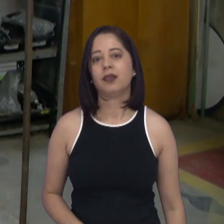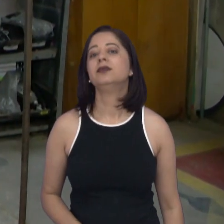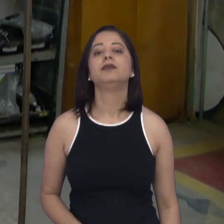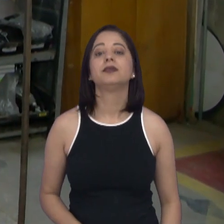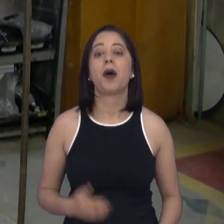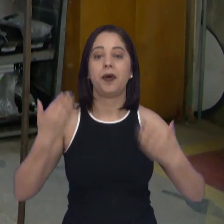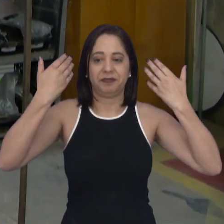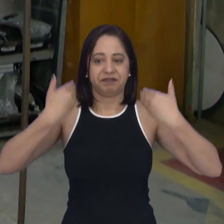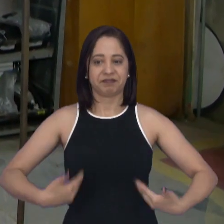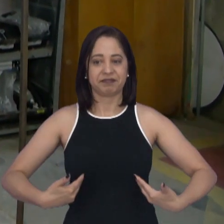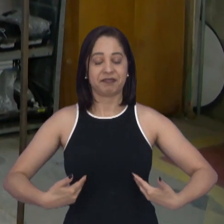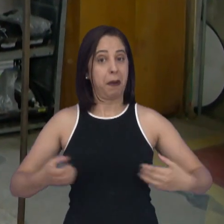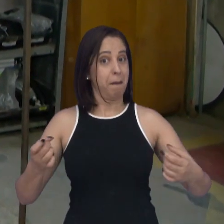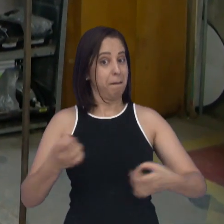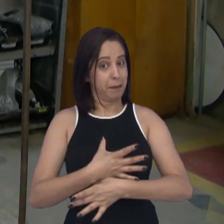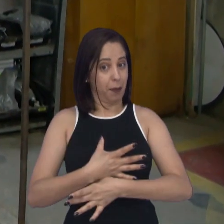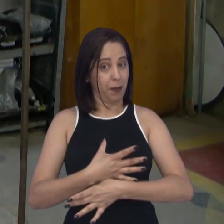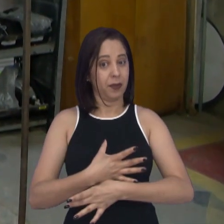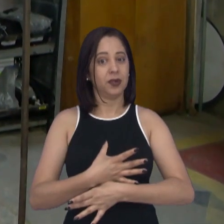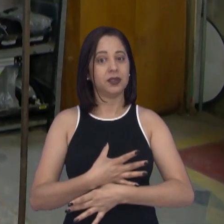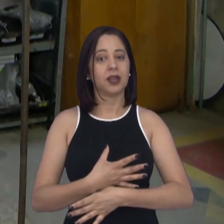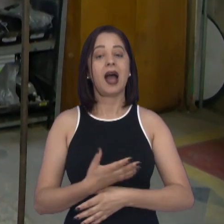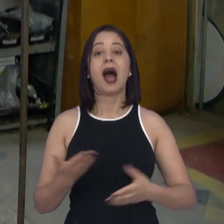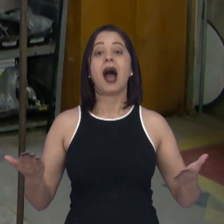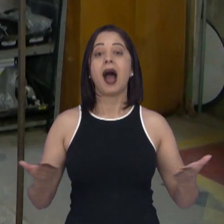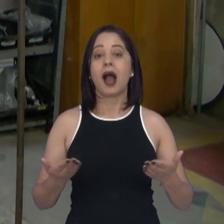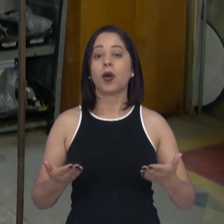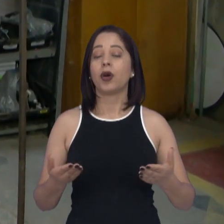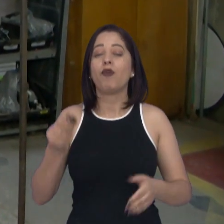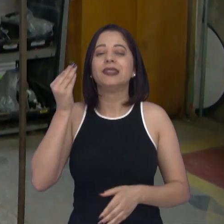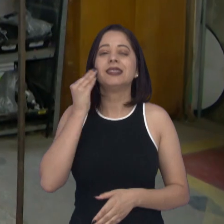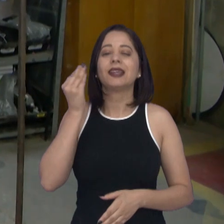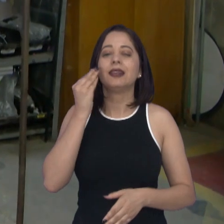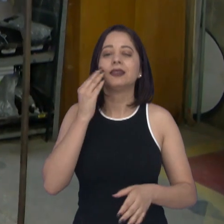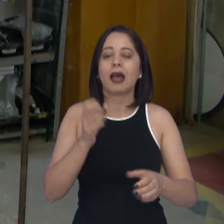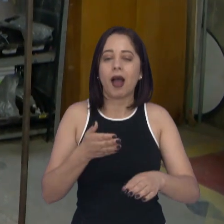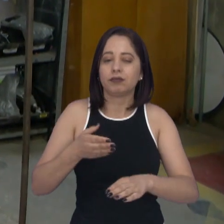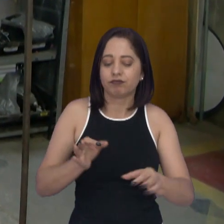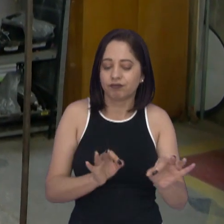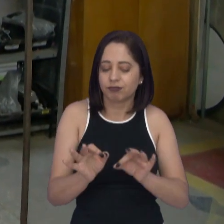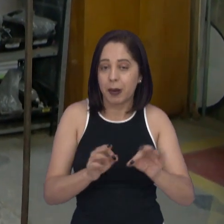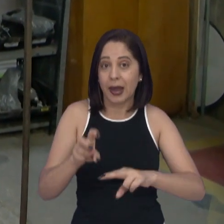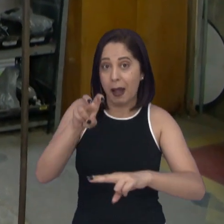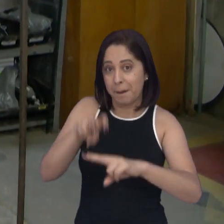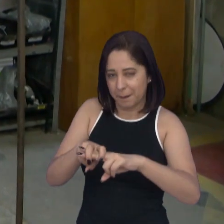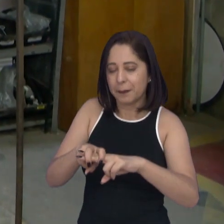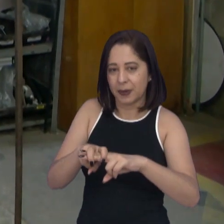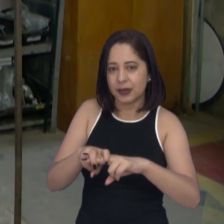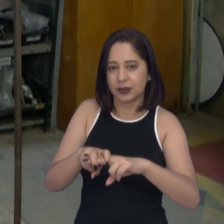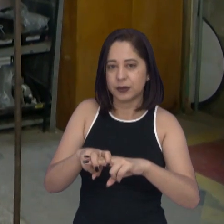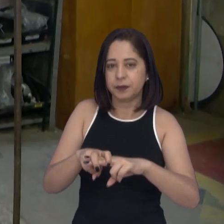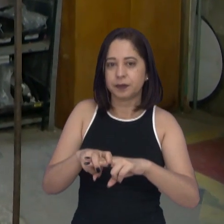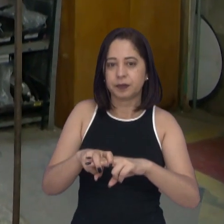Fernanda, olha só, já estou paramentada aqui, pelo menos vou tentar fazer aquele banco que a gente estava sentado lá fora, falando